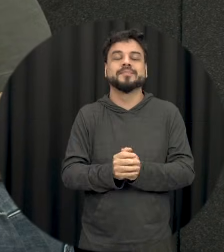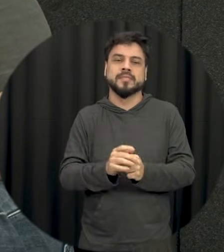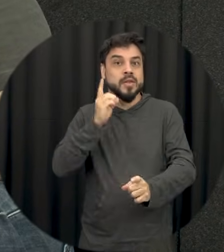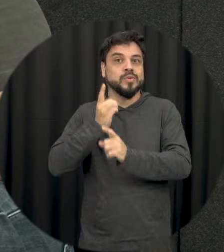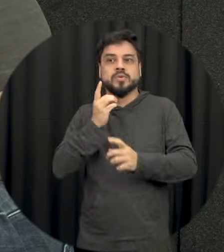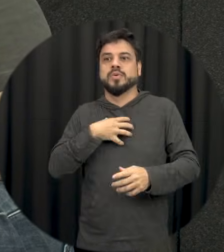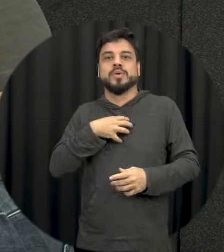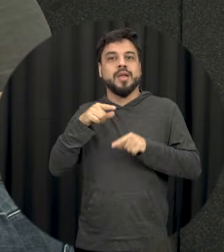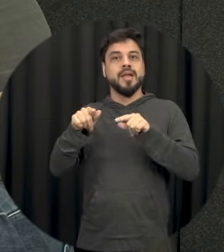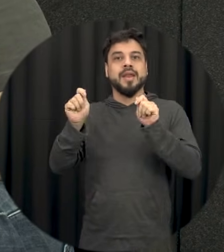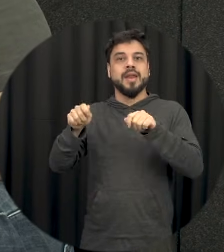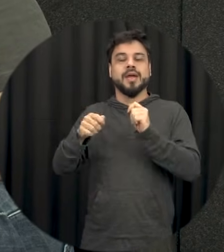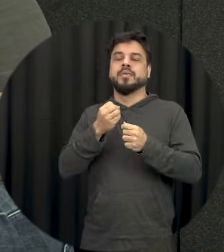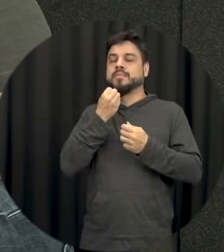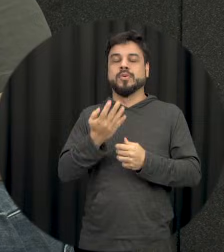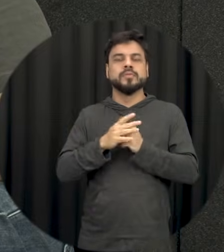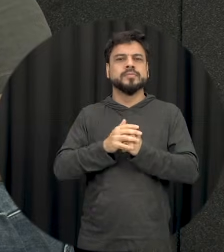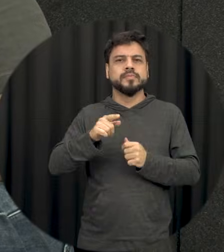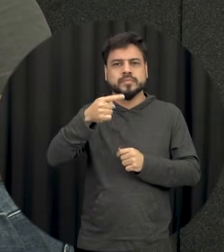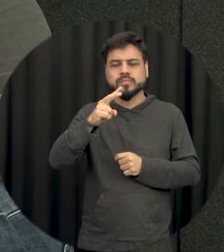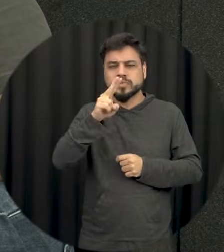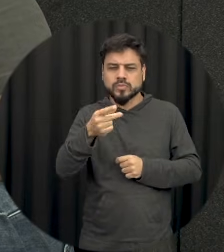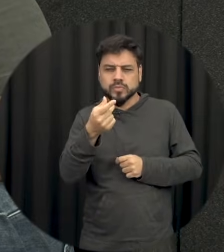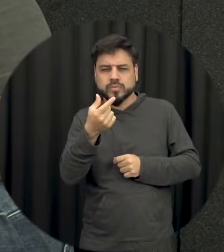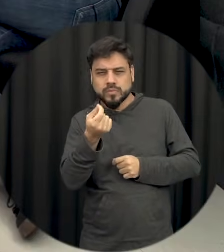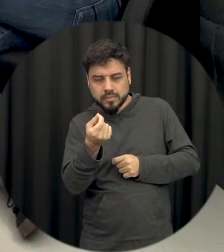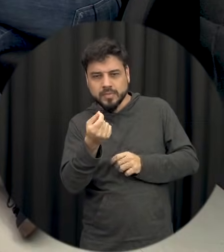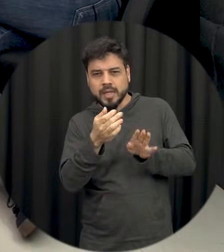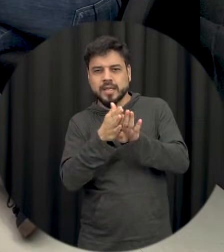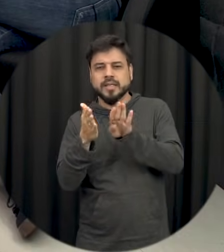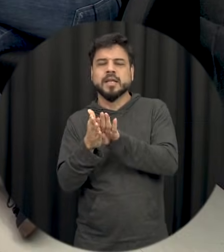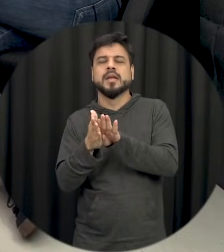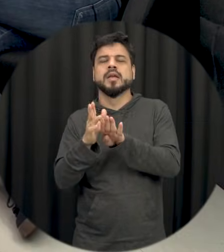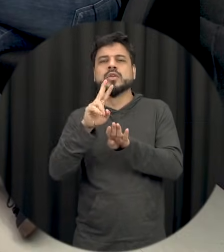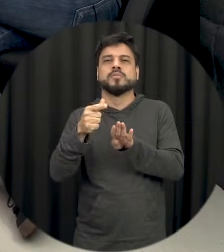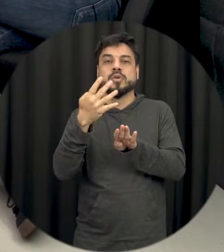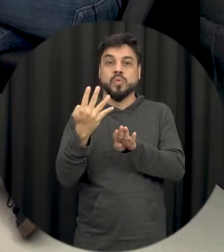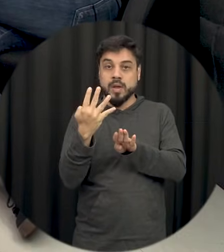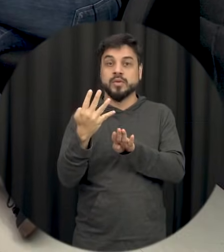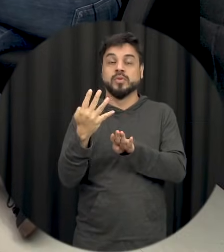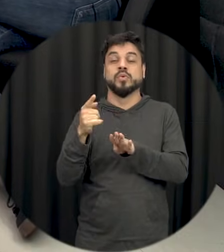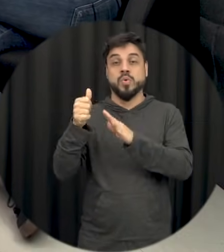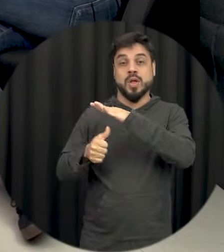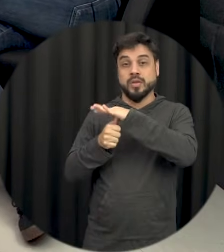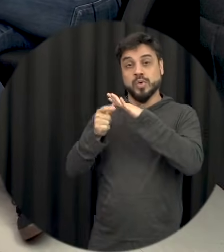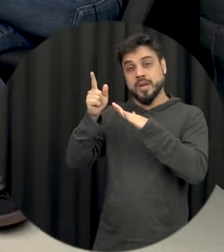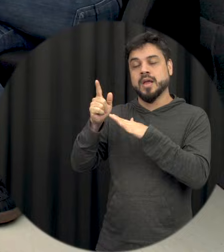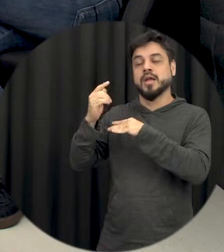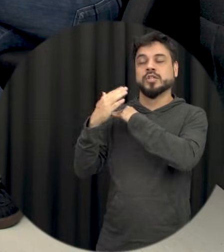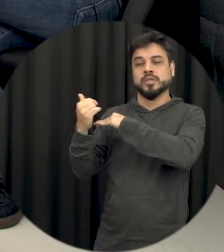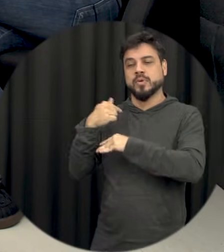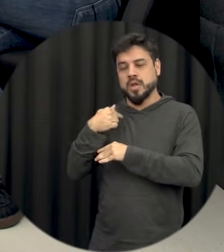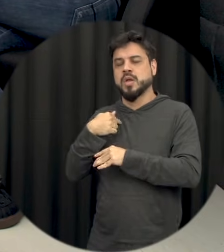depois de 2000 a 2004, o reitor da época, na Paraíba, me convidou para ser coordenador da extensão